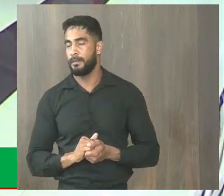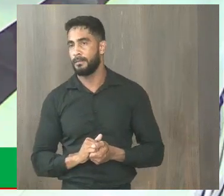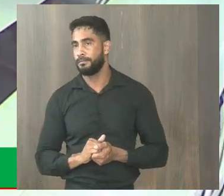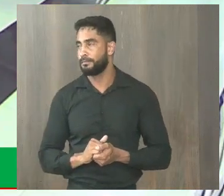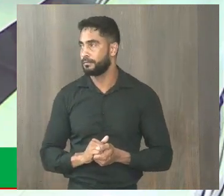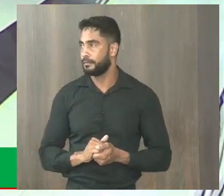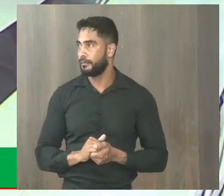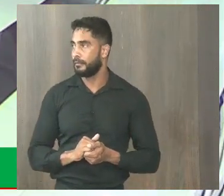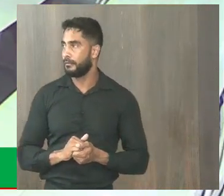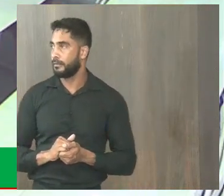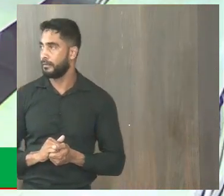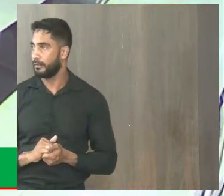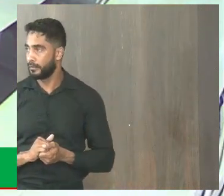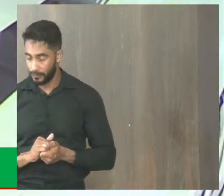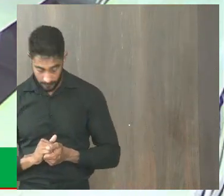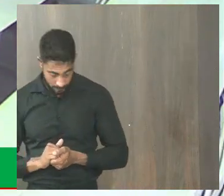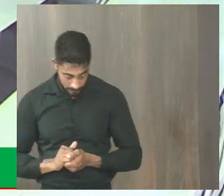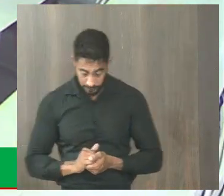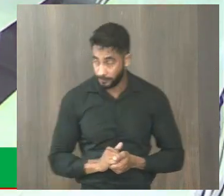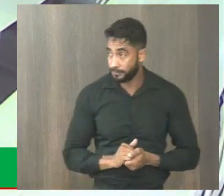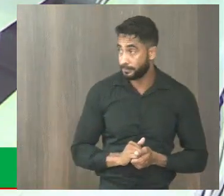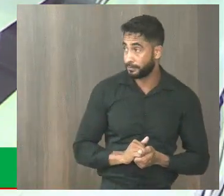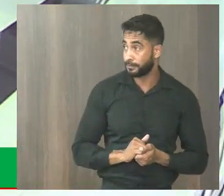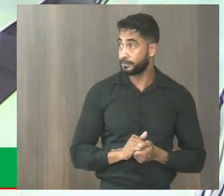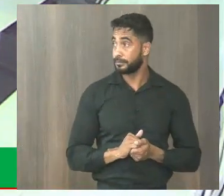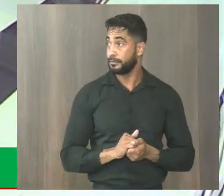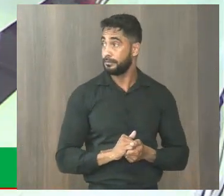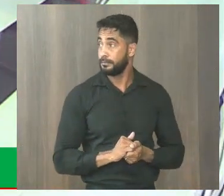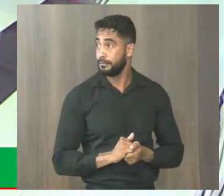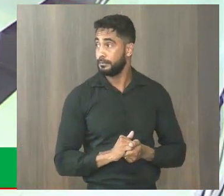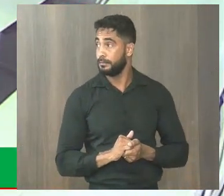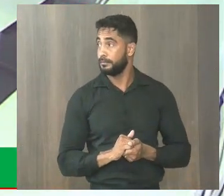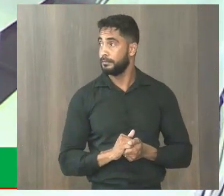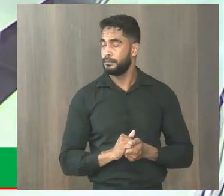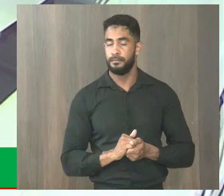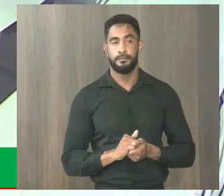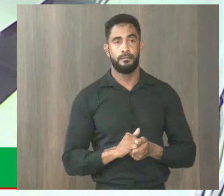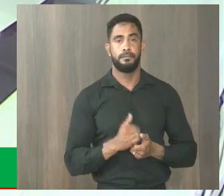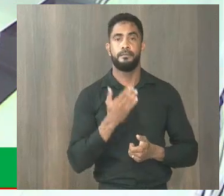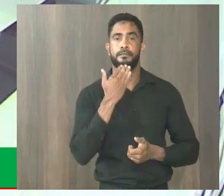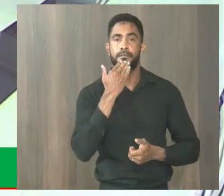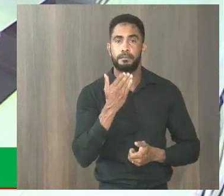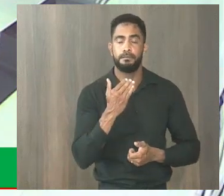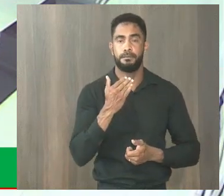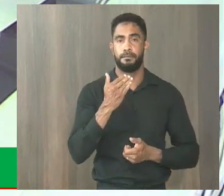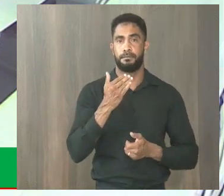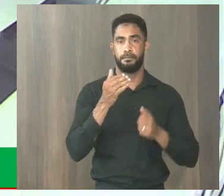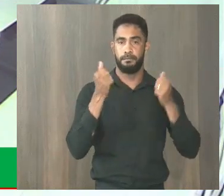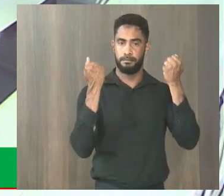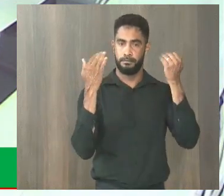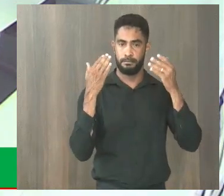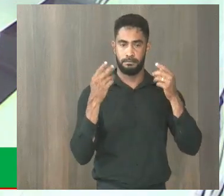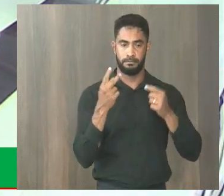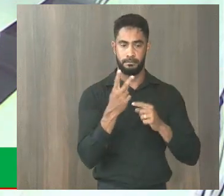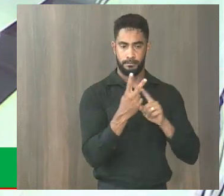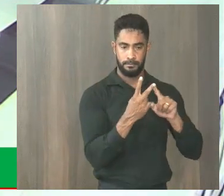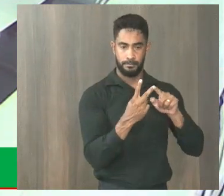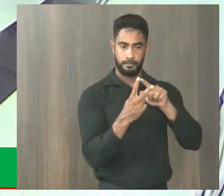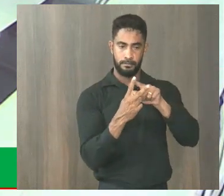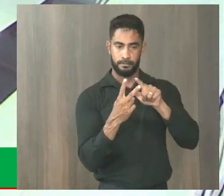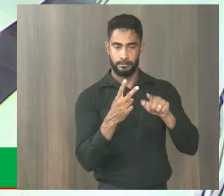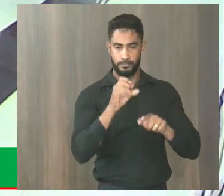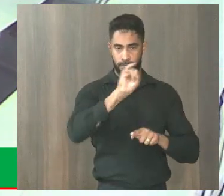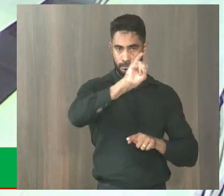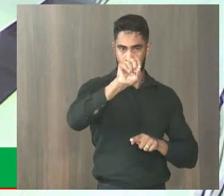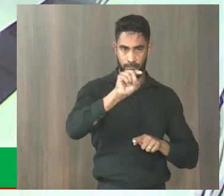pediu a palavra? Vereador Derlan. Vereador Derlan. Eu fiz um requerimento de moção de aplausos para o casal